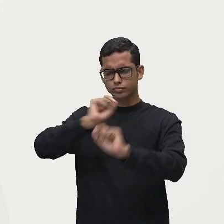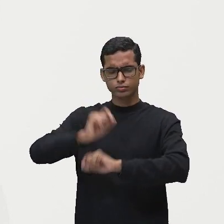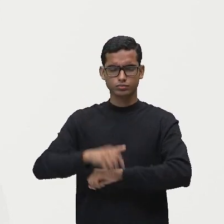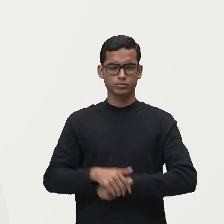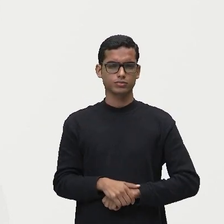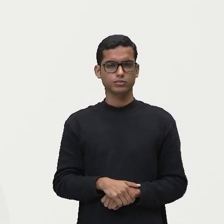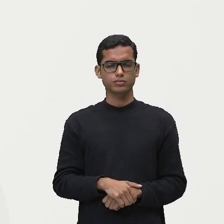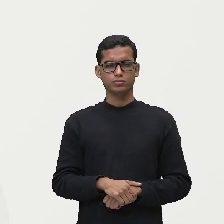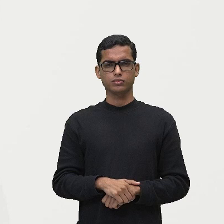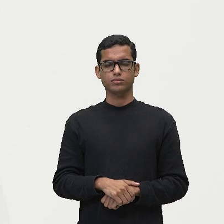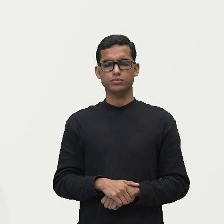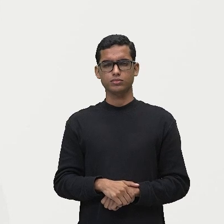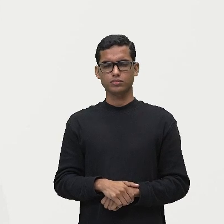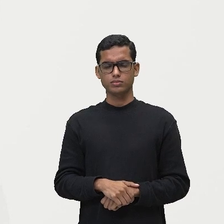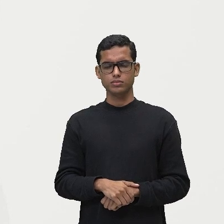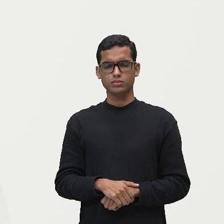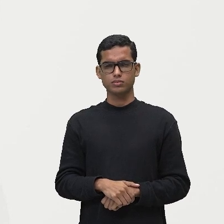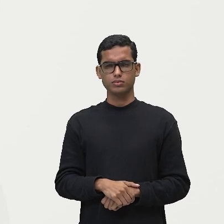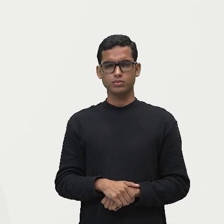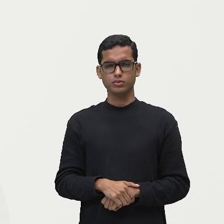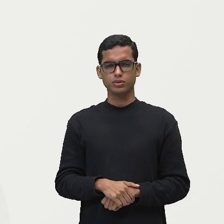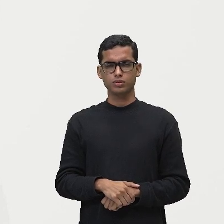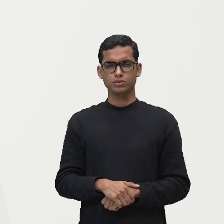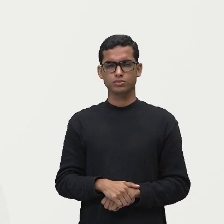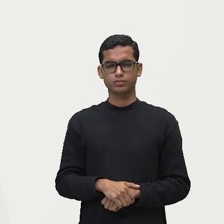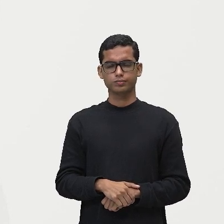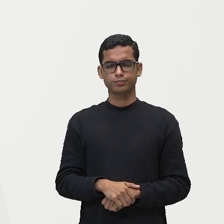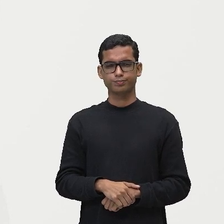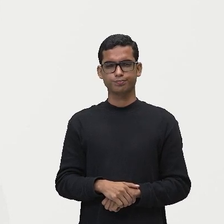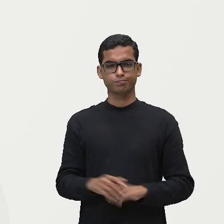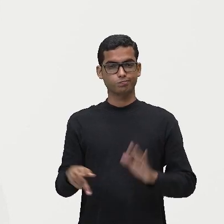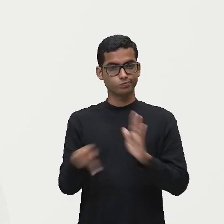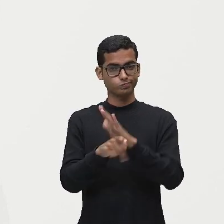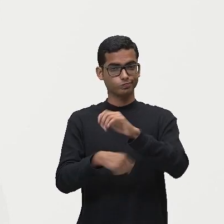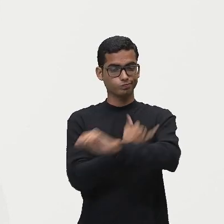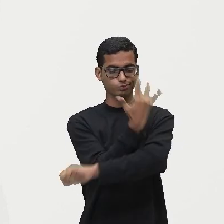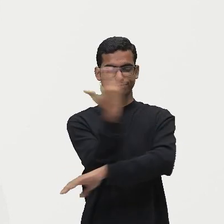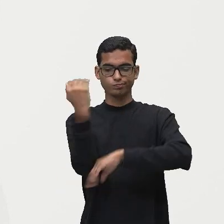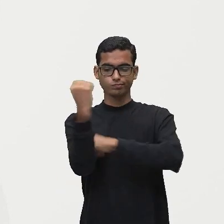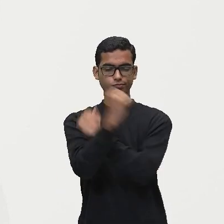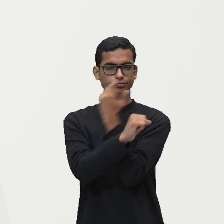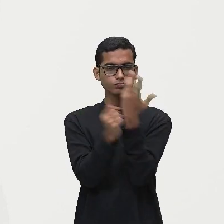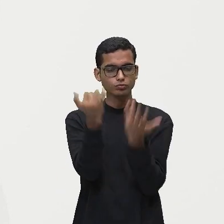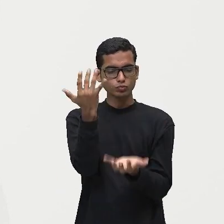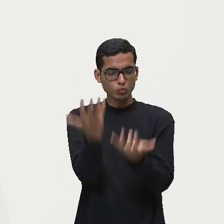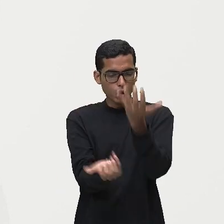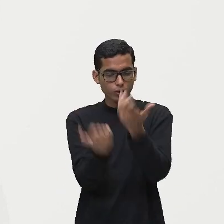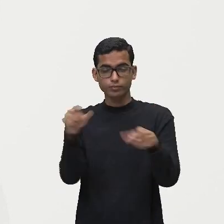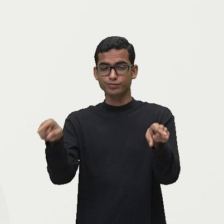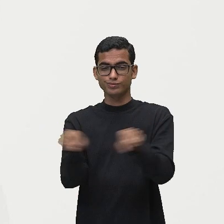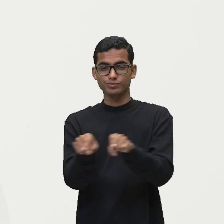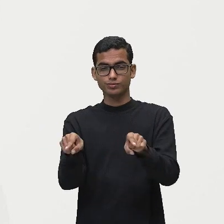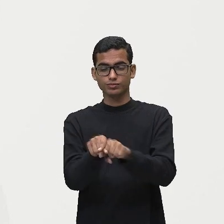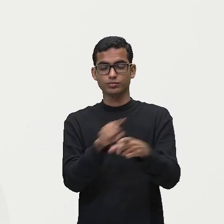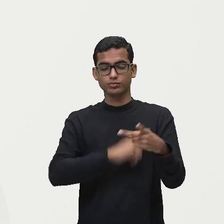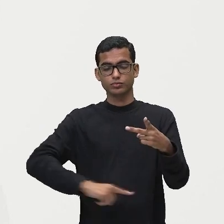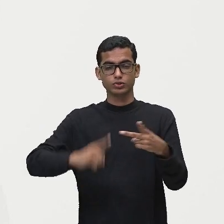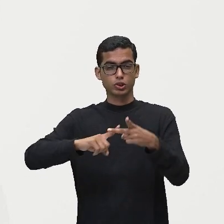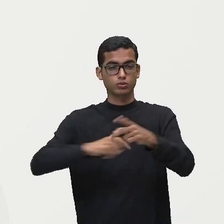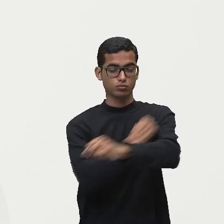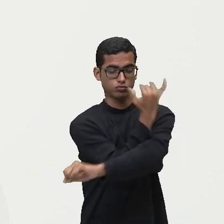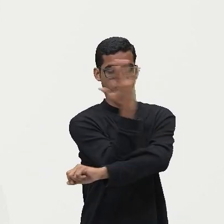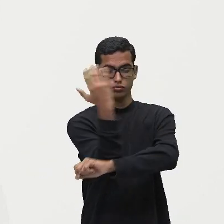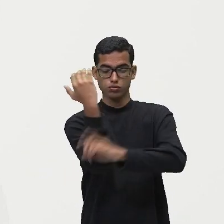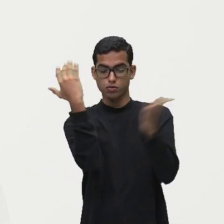gente saiba, que vem da queimada e derrubada da floresta